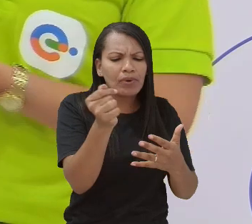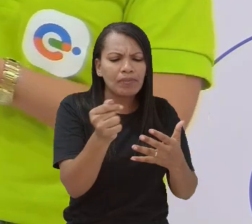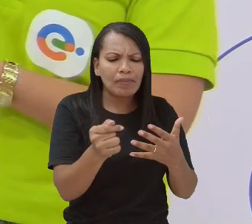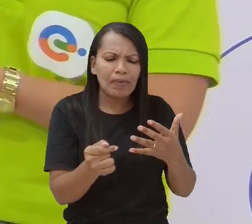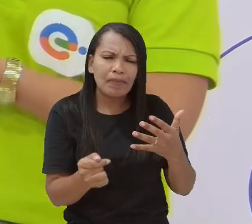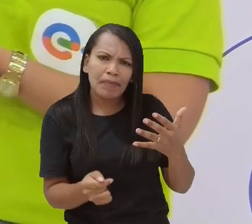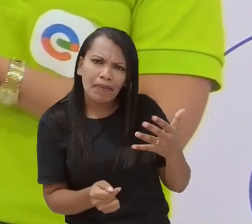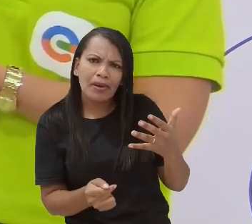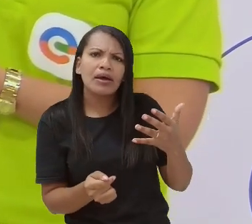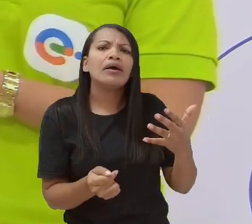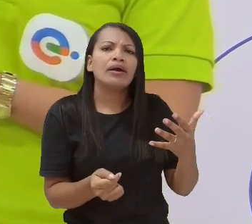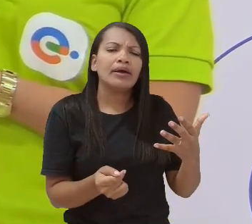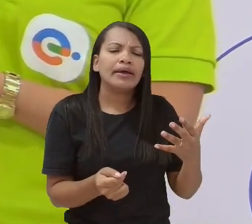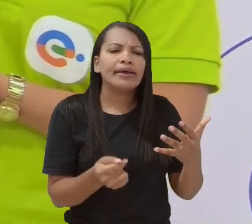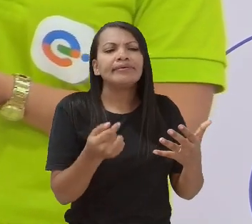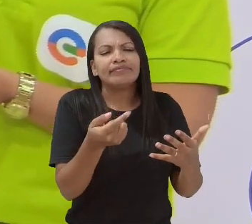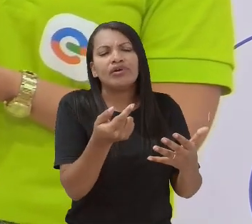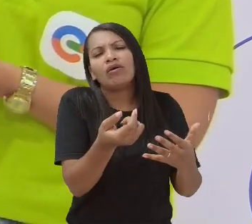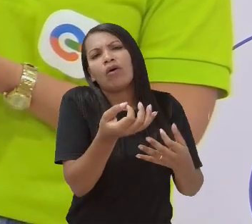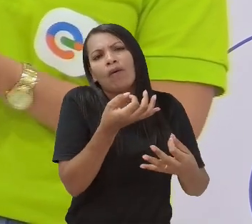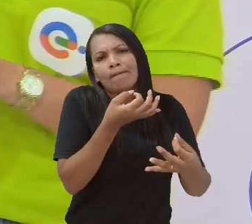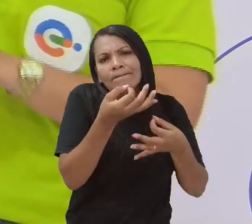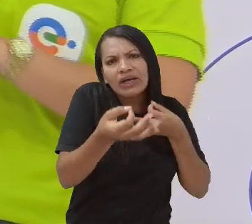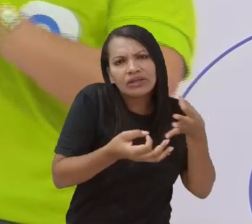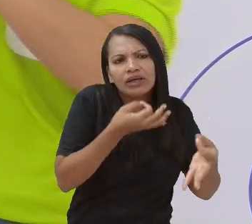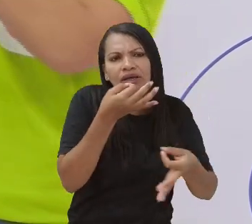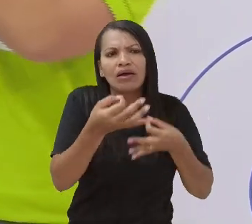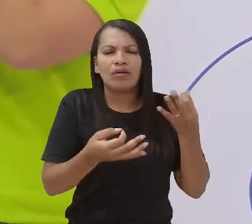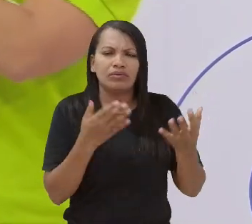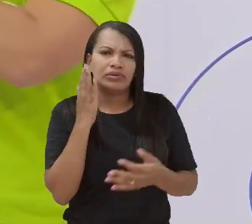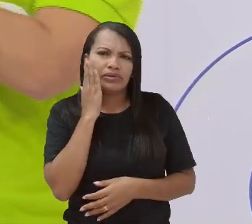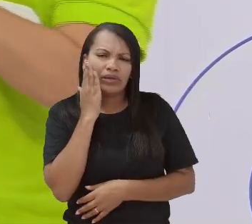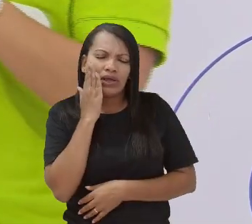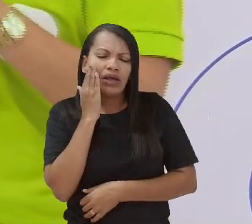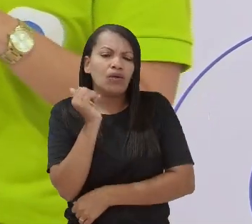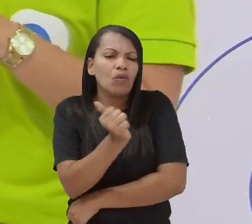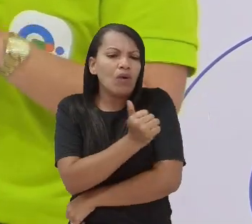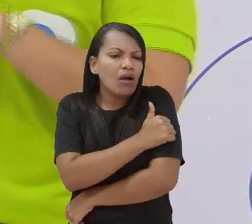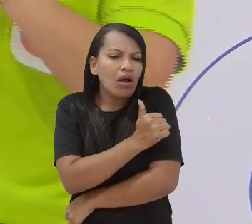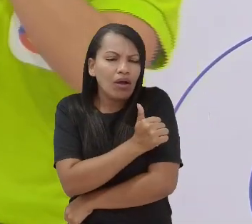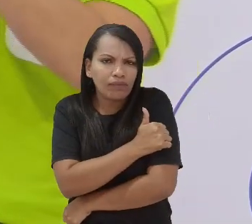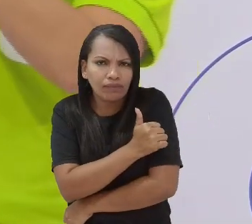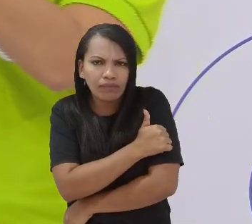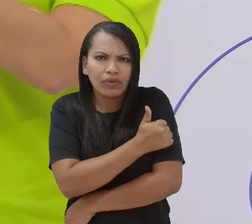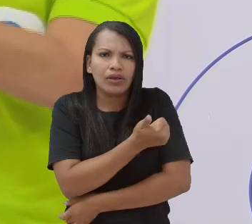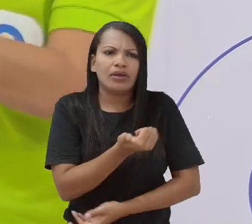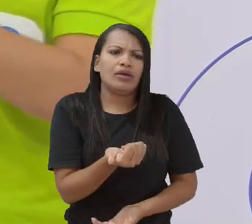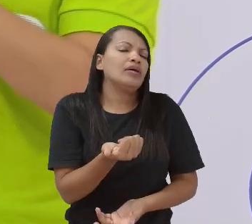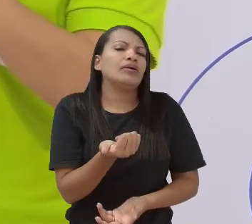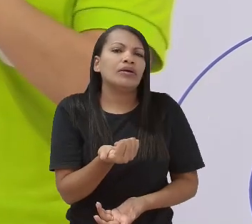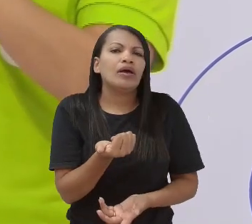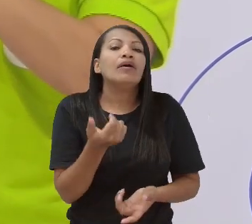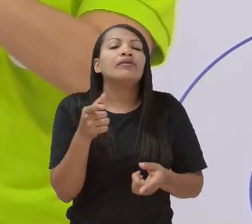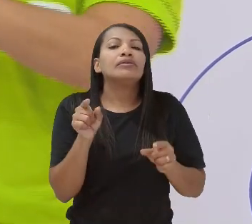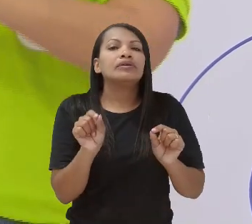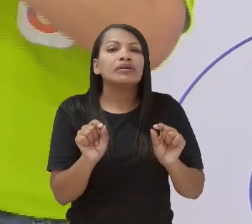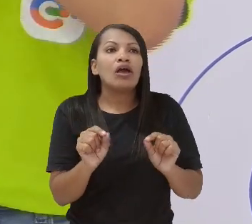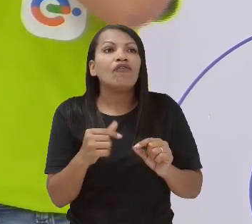gente cresceu E eu acho que é a partir daí, né? É a partir do nosso estudante independente da sua modalidade que a gente